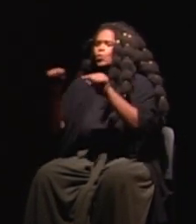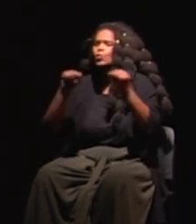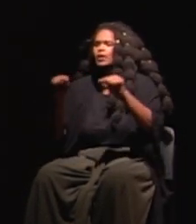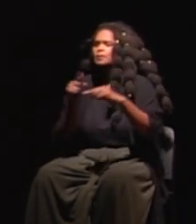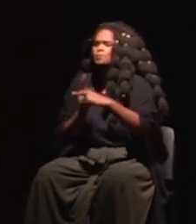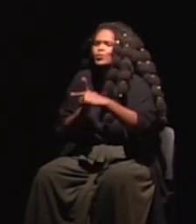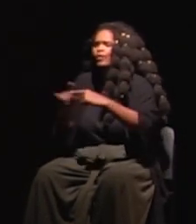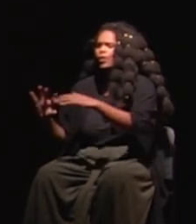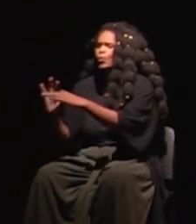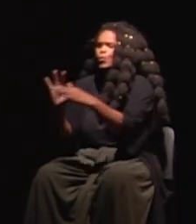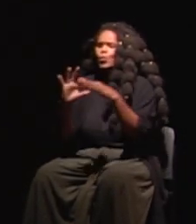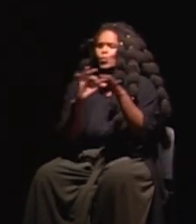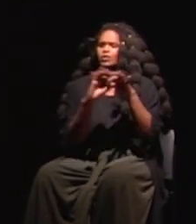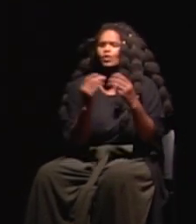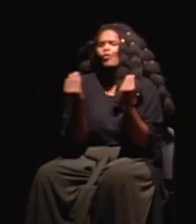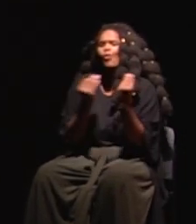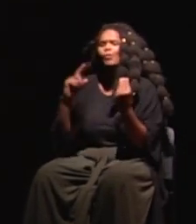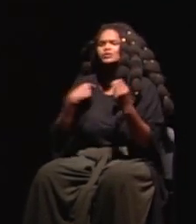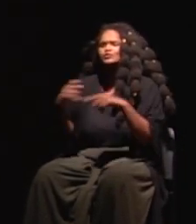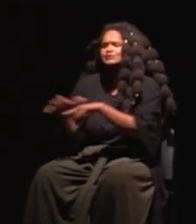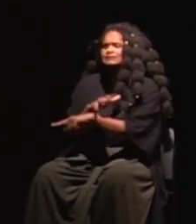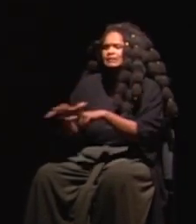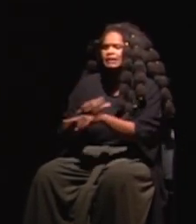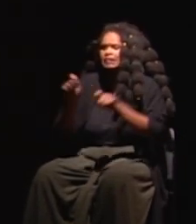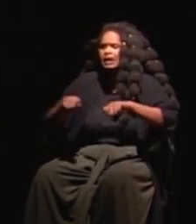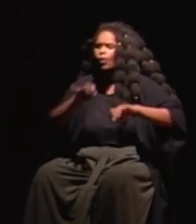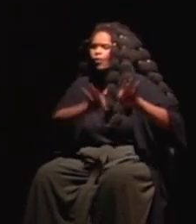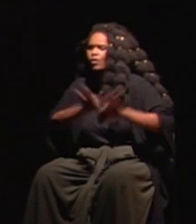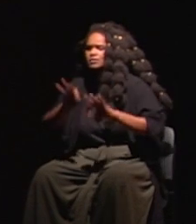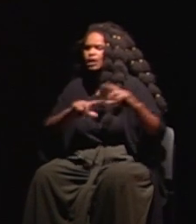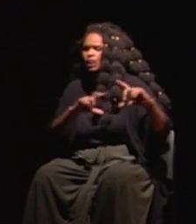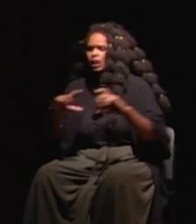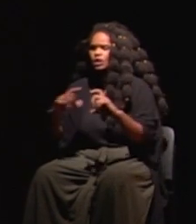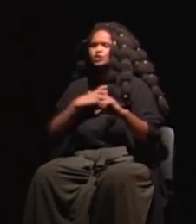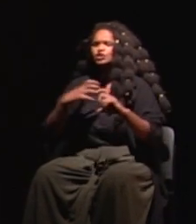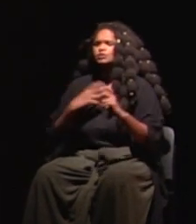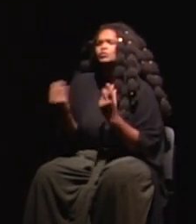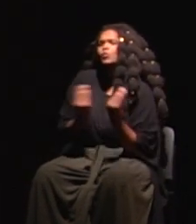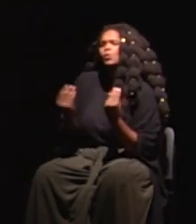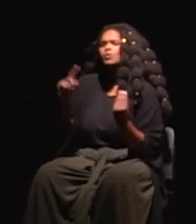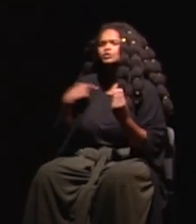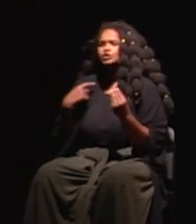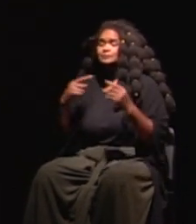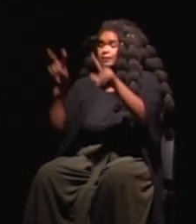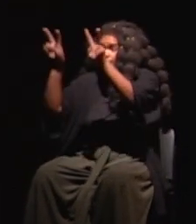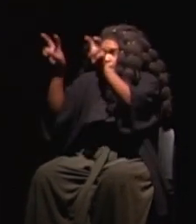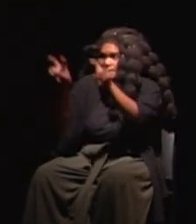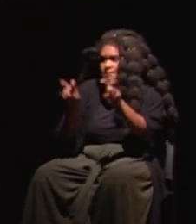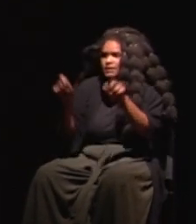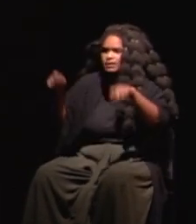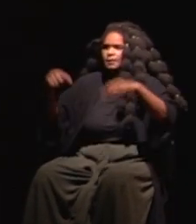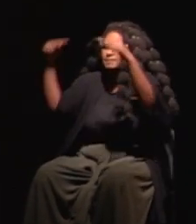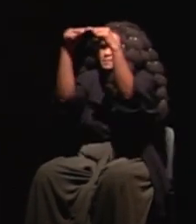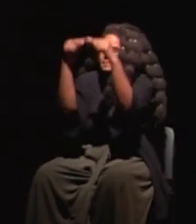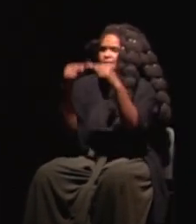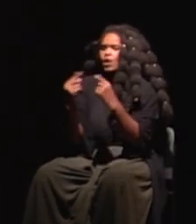unem elas, o que a gente poderia, como a gente pode organizar, né, que maneira a gente pode, quais são os temas, né, que unem,